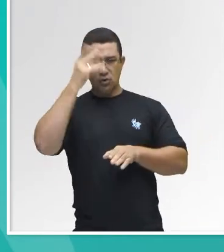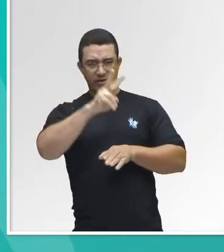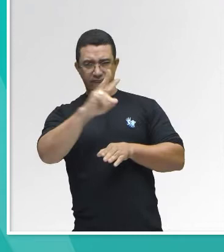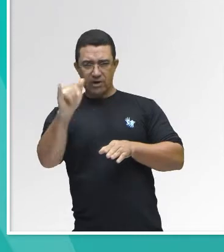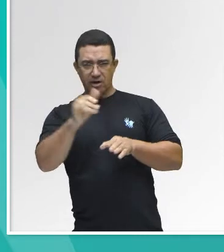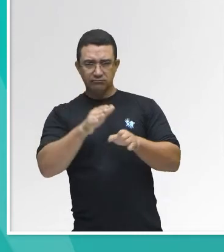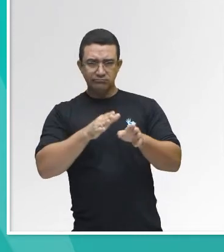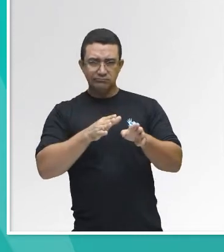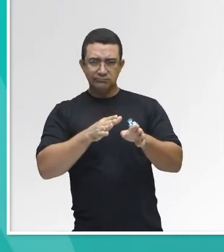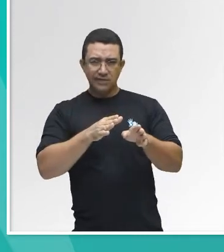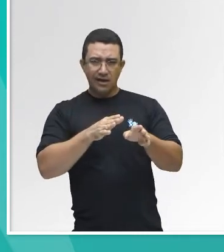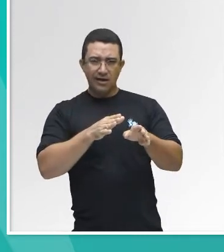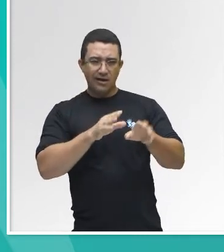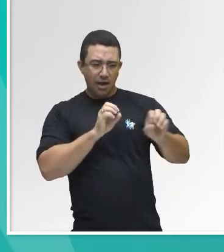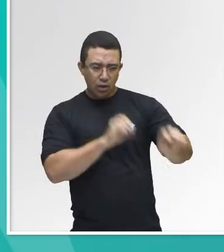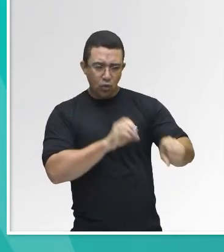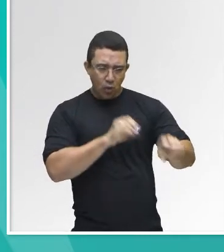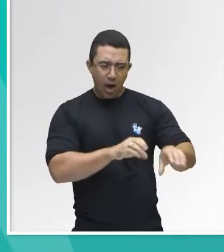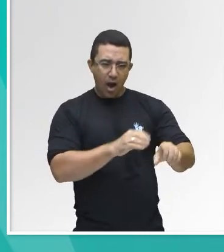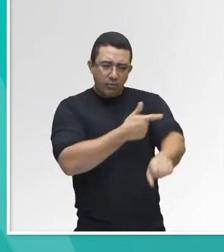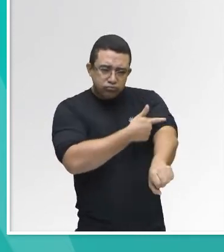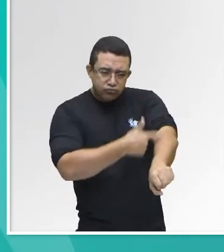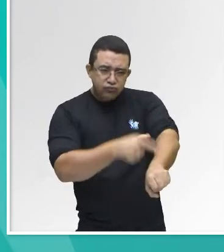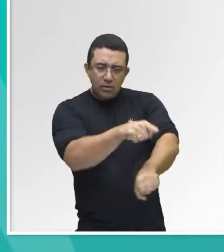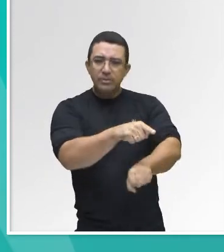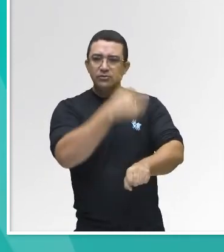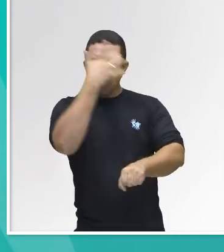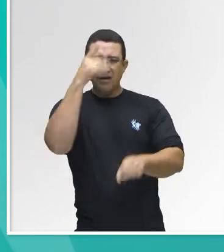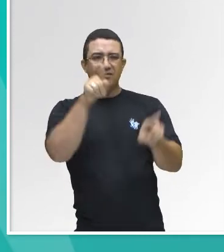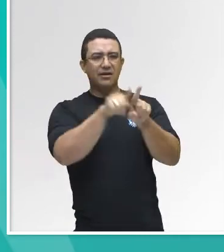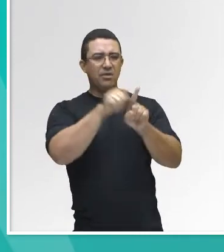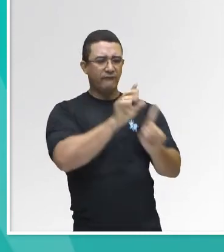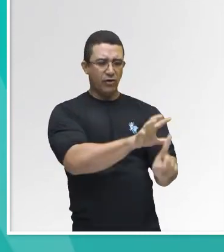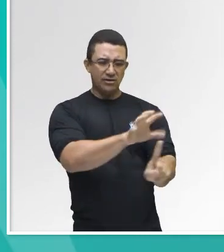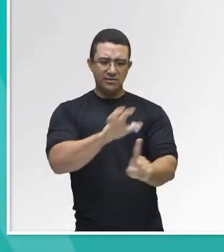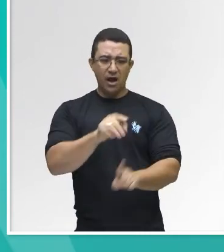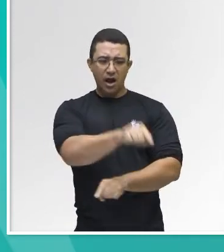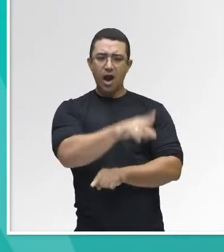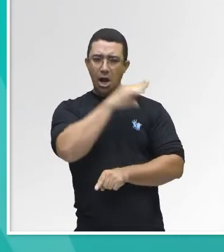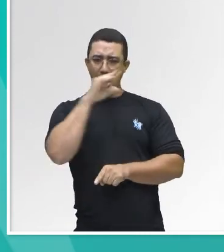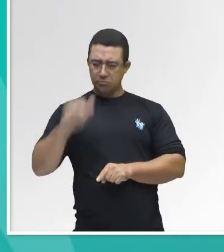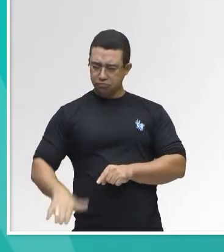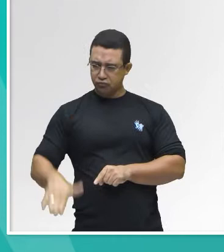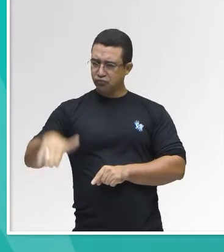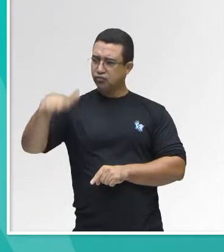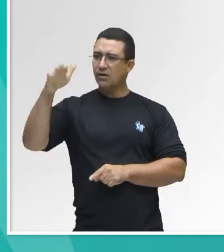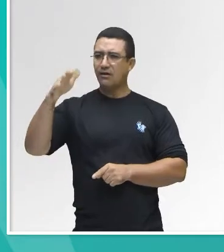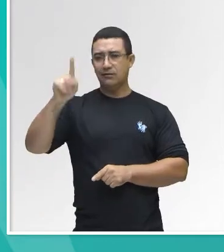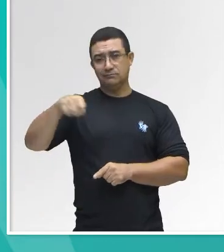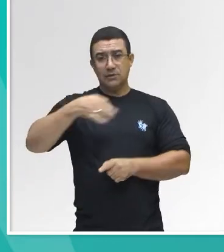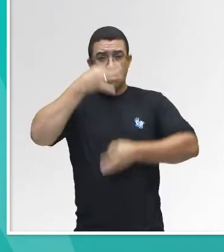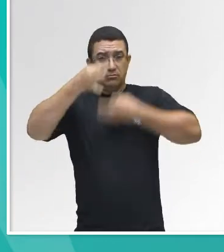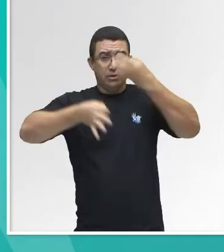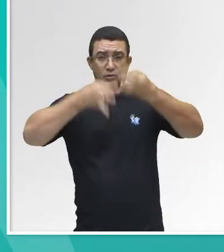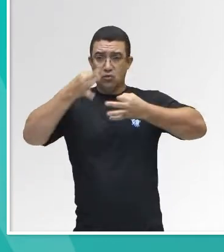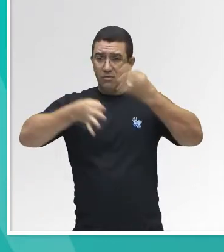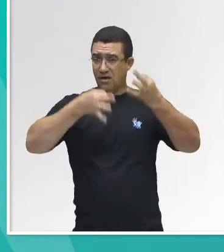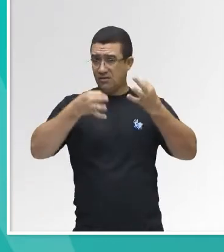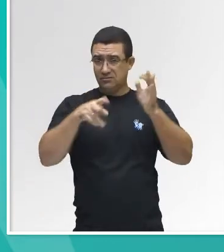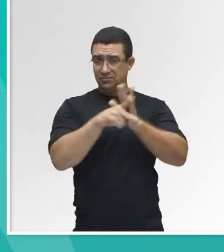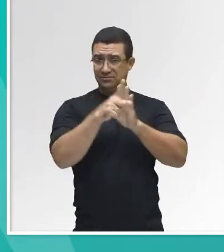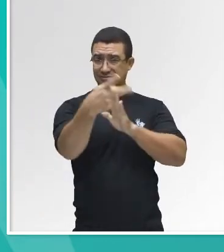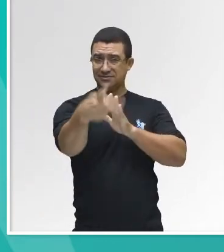vai influenciar na educação das crianças. Esse é um argumento que é usado,